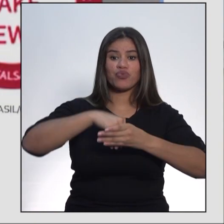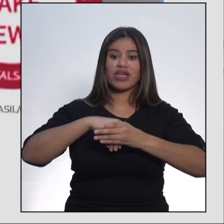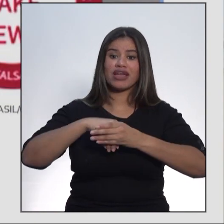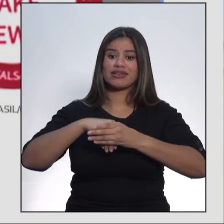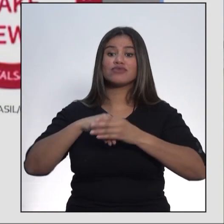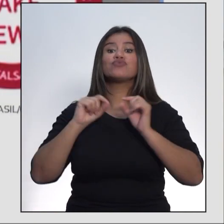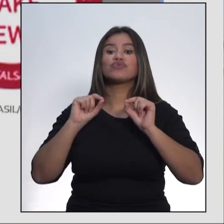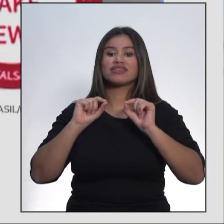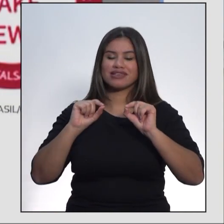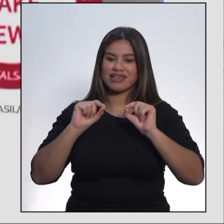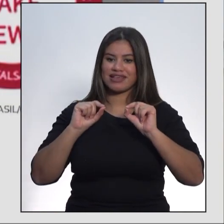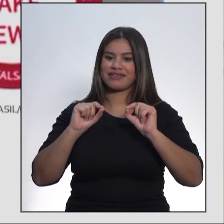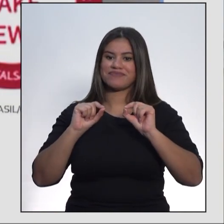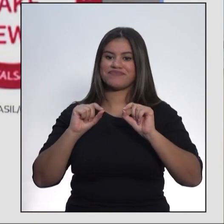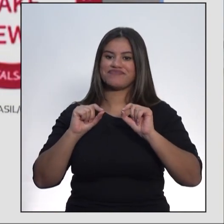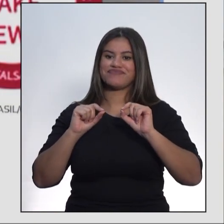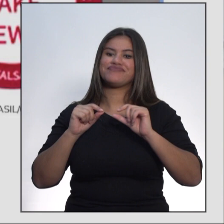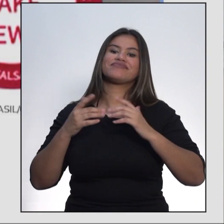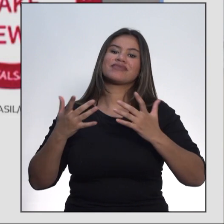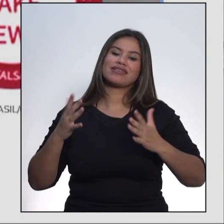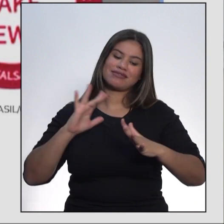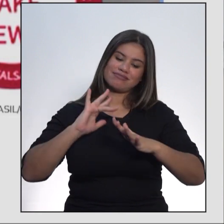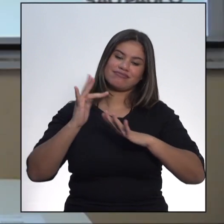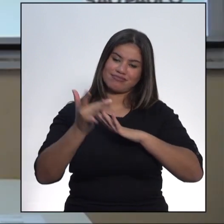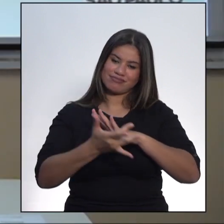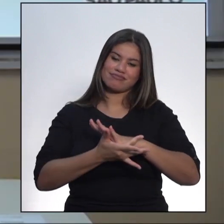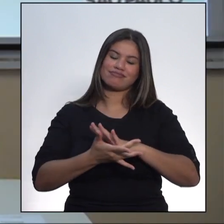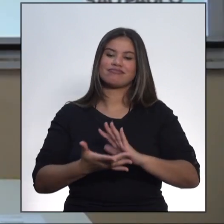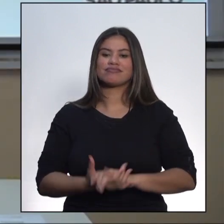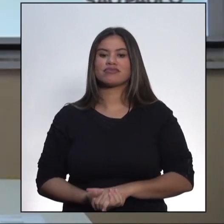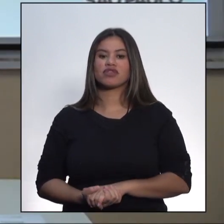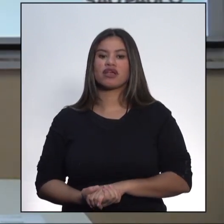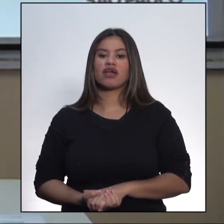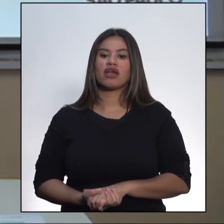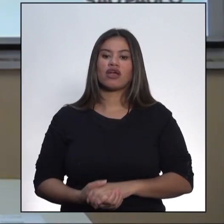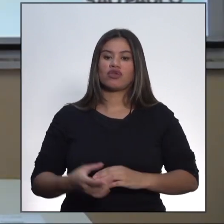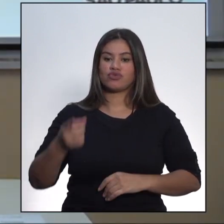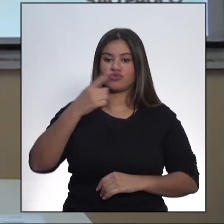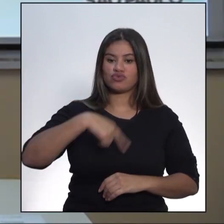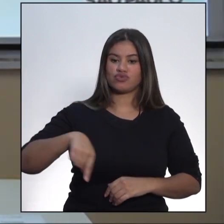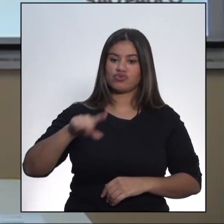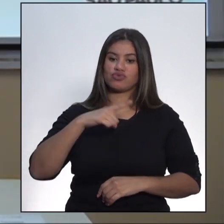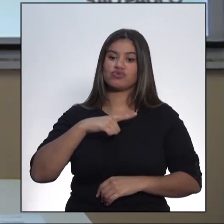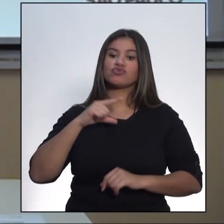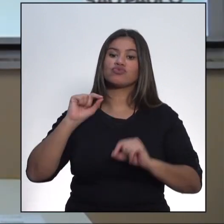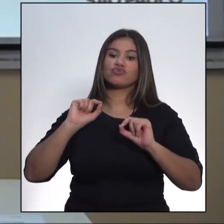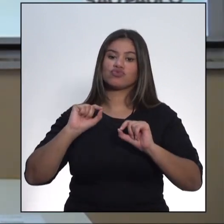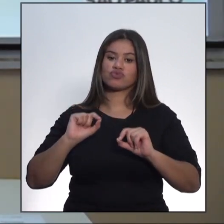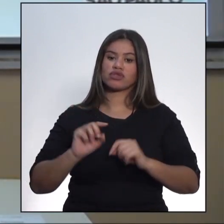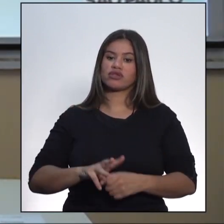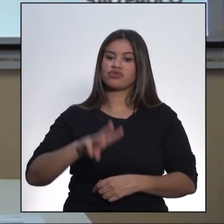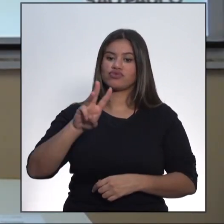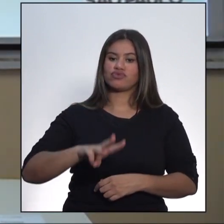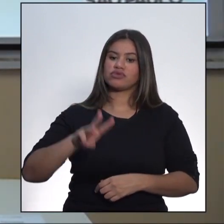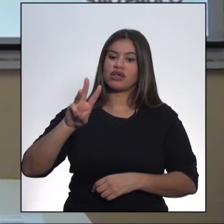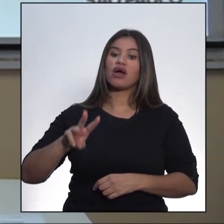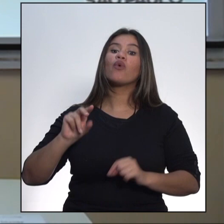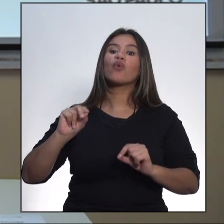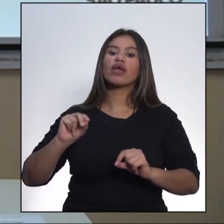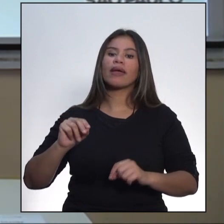temos que tomar cuidado com essas notícias falsas. Nós temos o site aqui, a fonte Ministério da